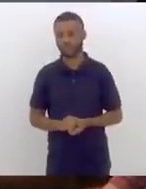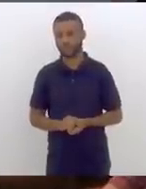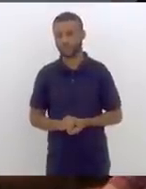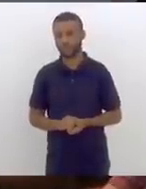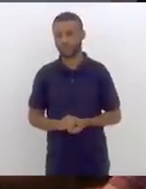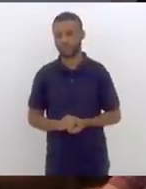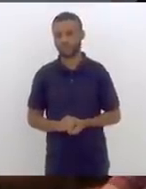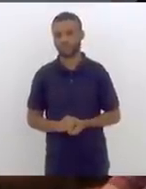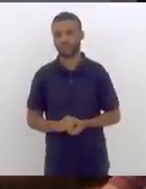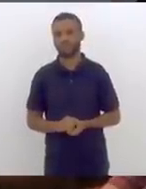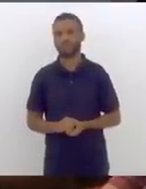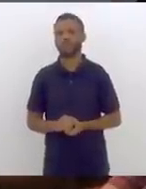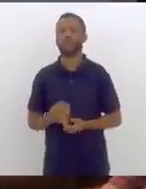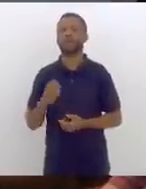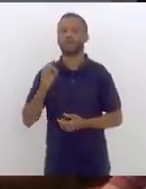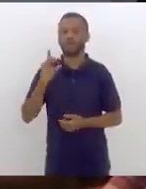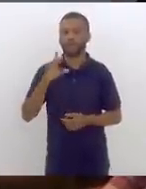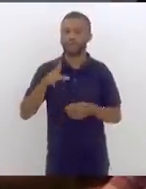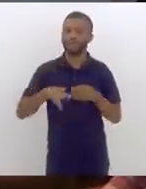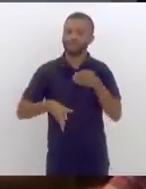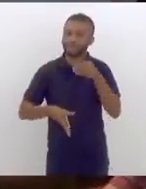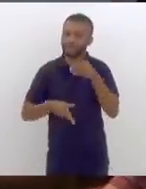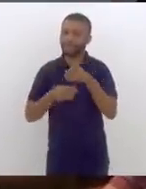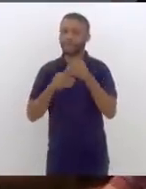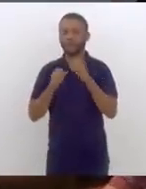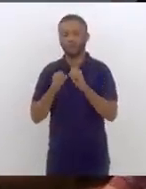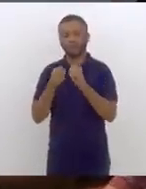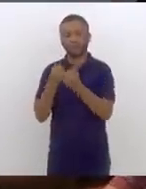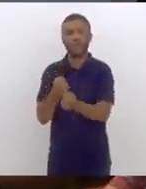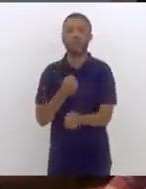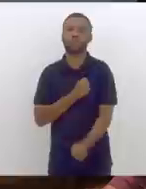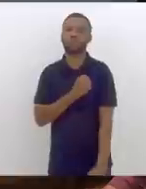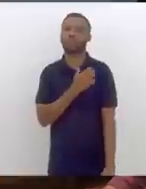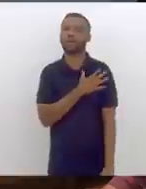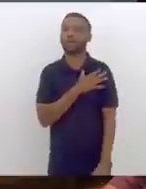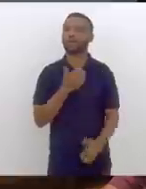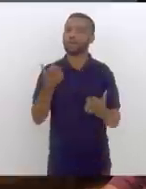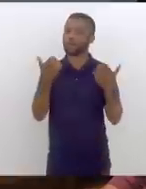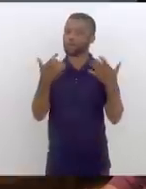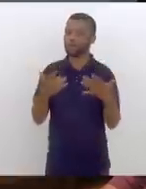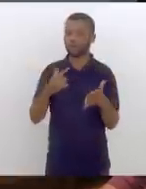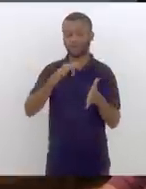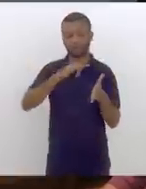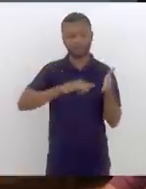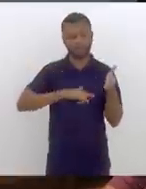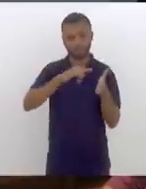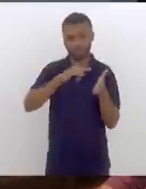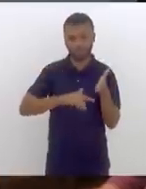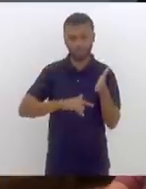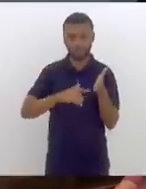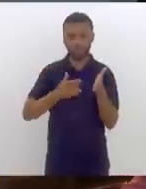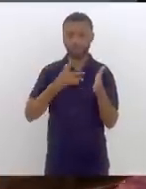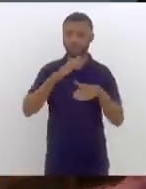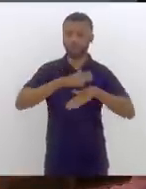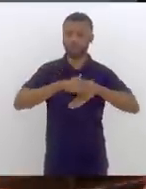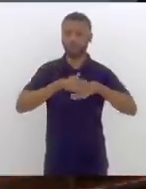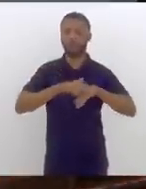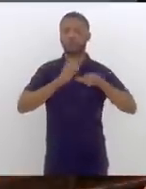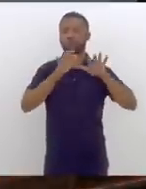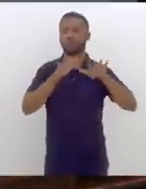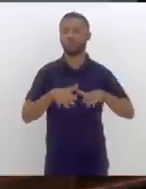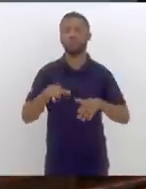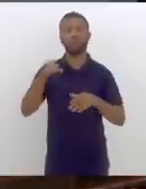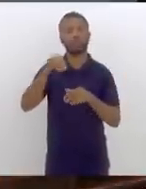é só só refutando aqui o que o nosso Comandante disse esse documento aqui foi protocolado na Casa Civil